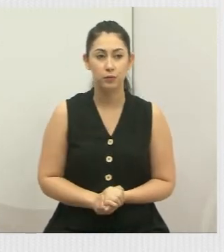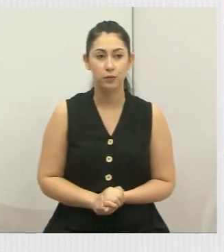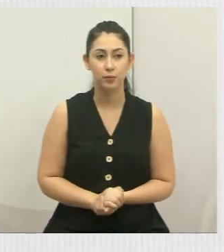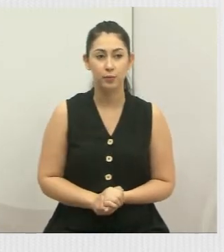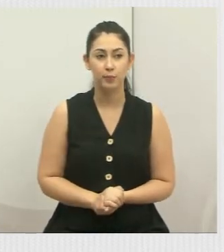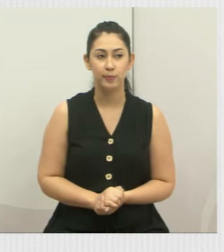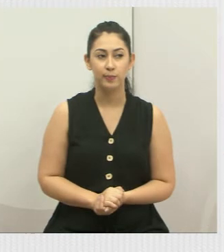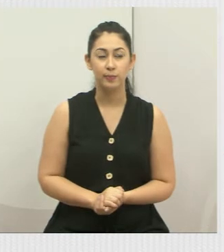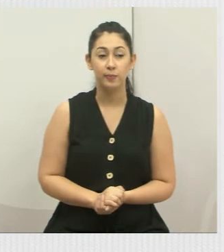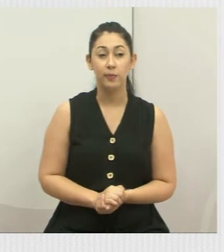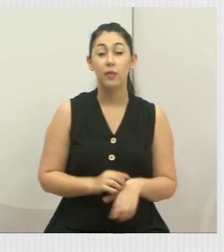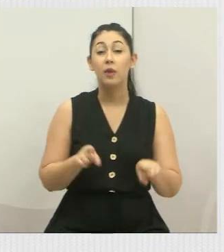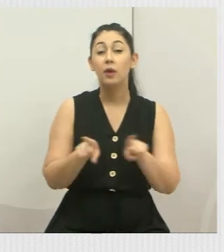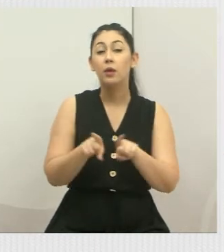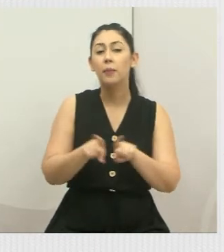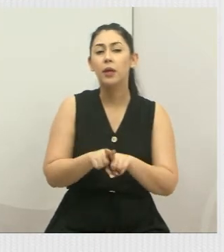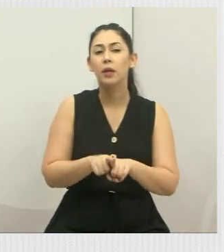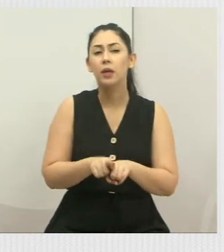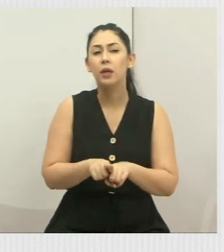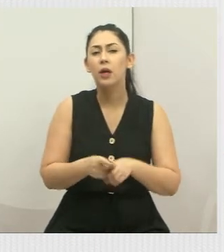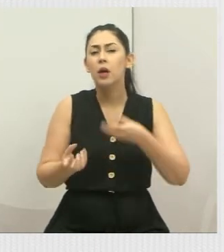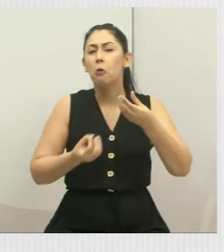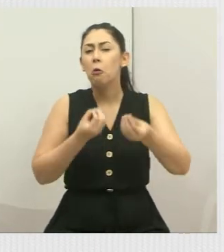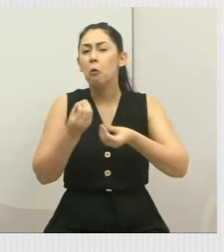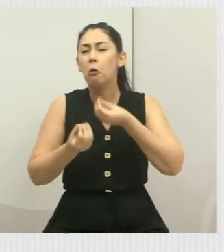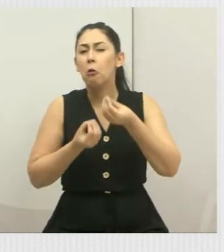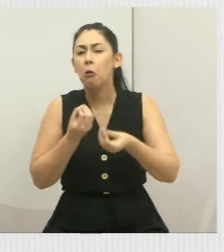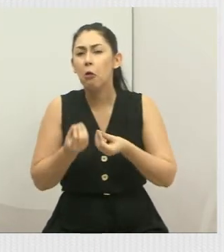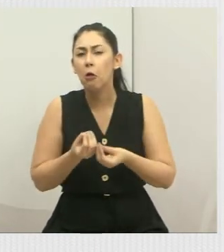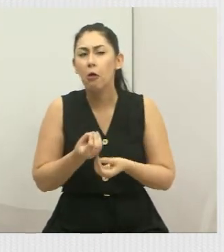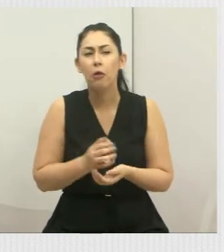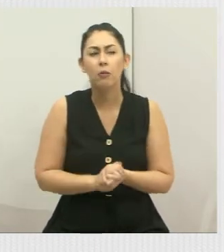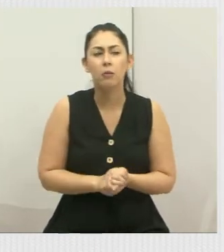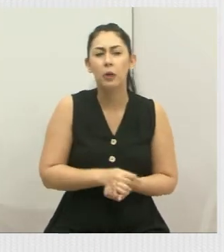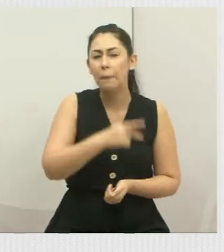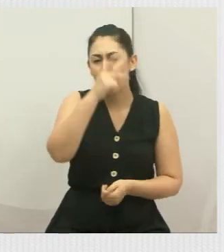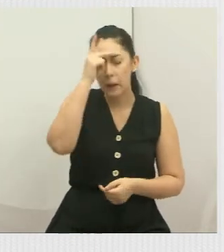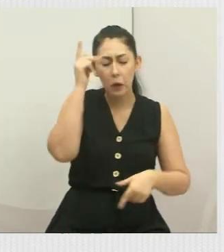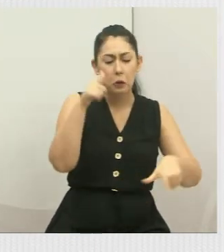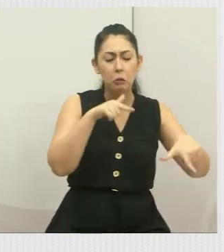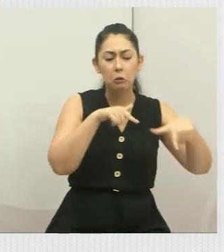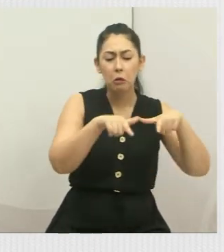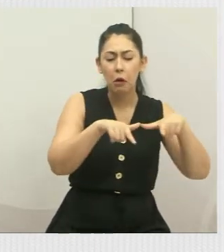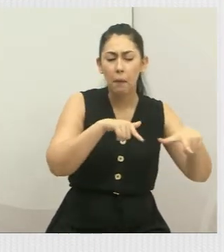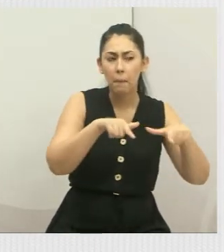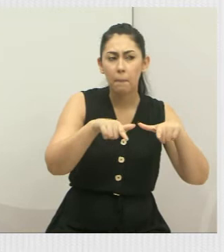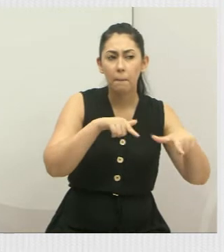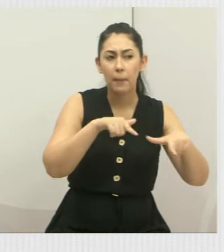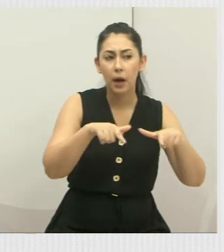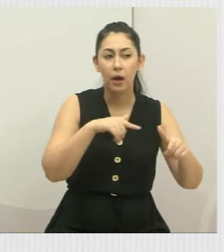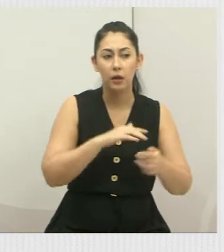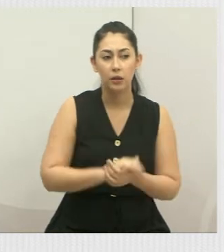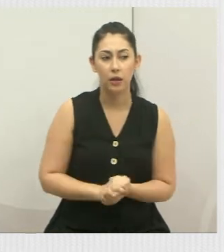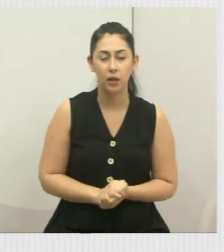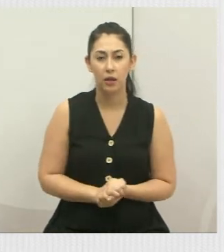E como é o serviço prestado? Como é o serviço de abastecimento de água nos quesitos pressão de